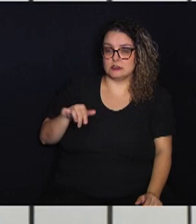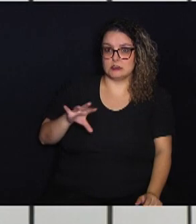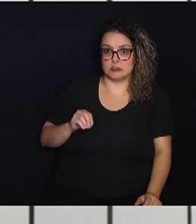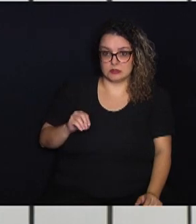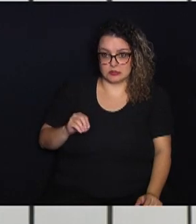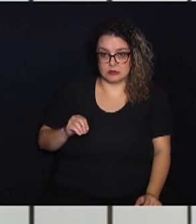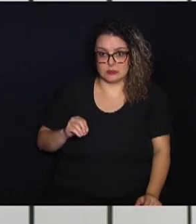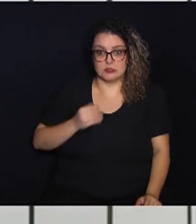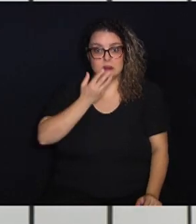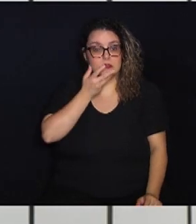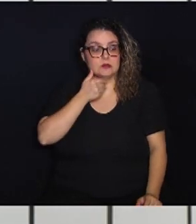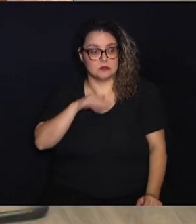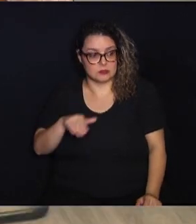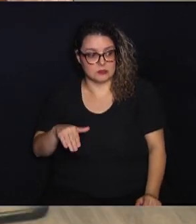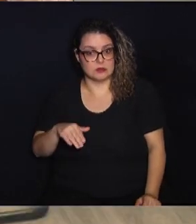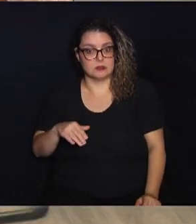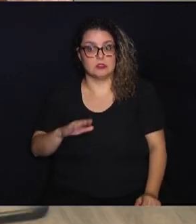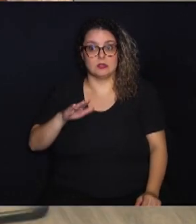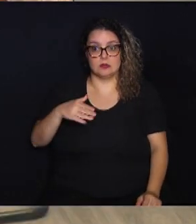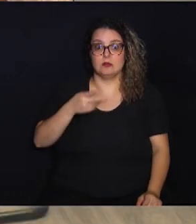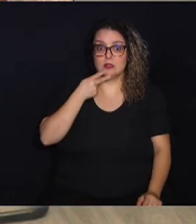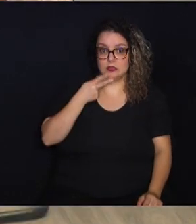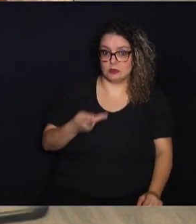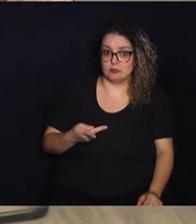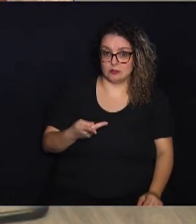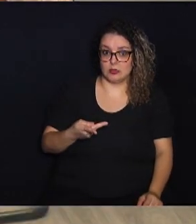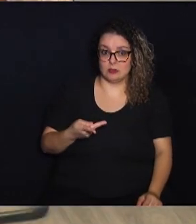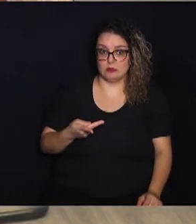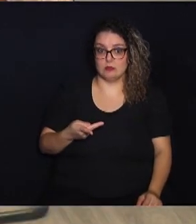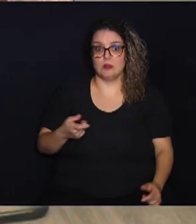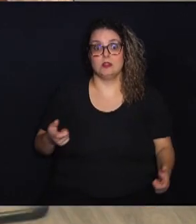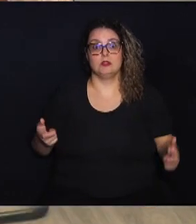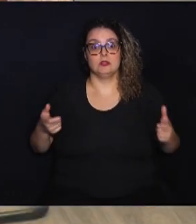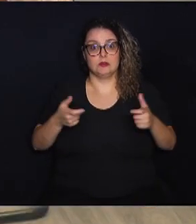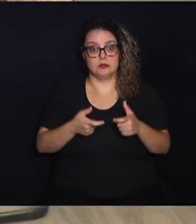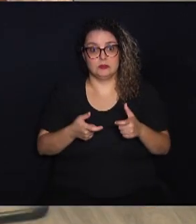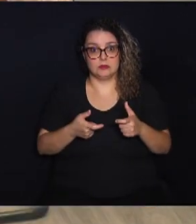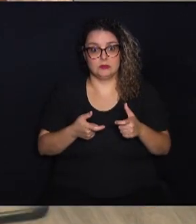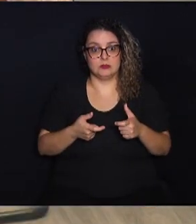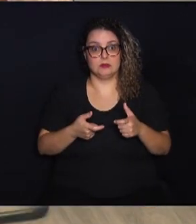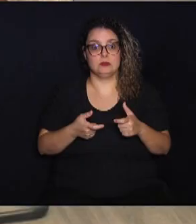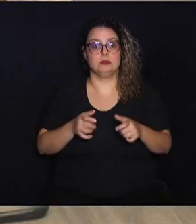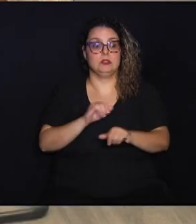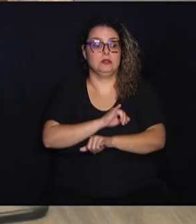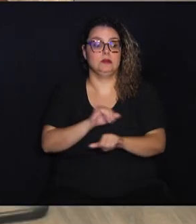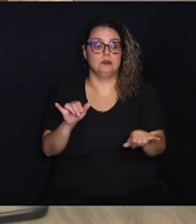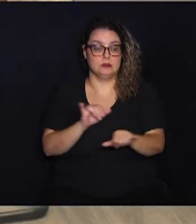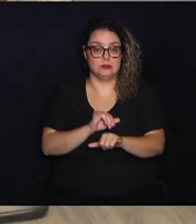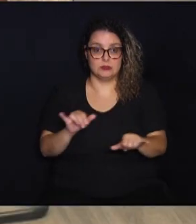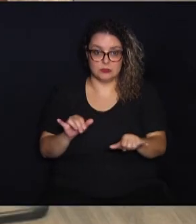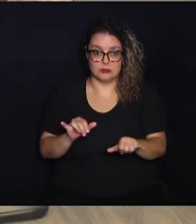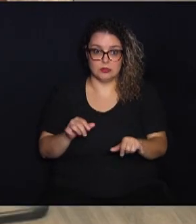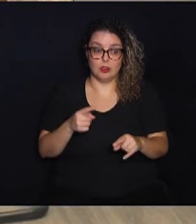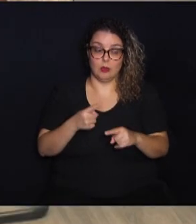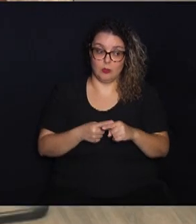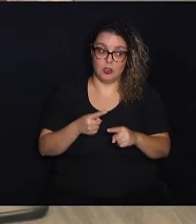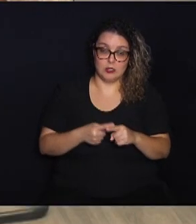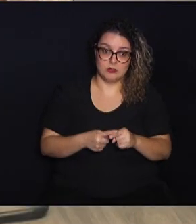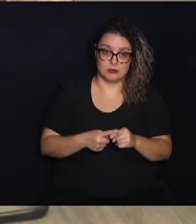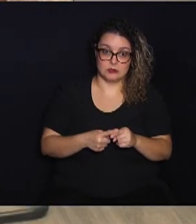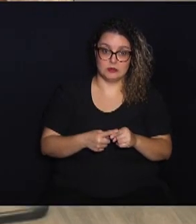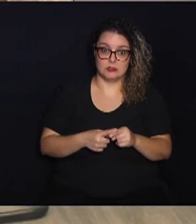as crianças? E quando a gente fala aí da diminuição da publicidade, porque a